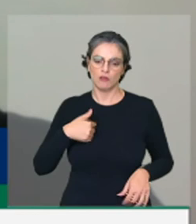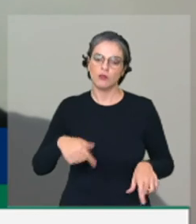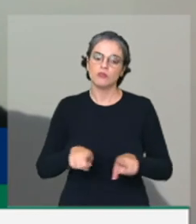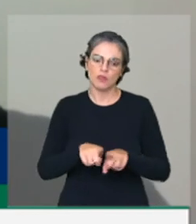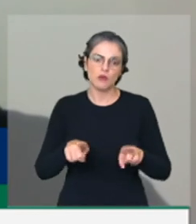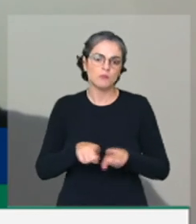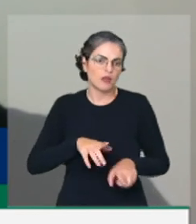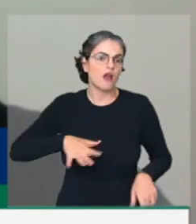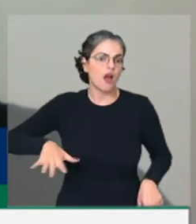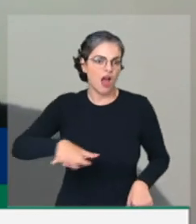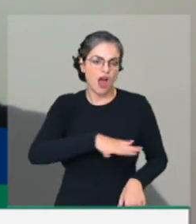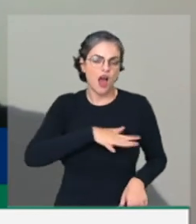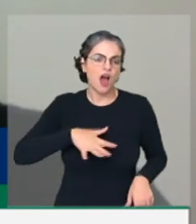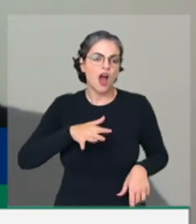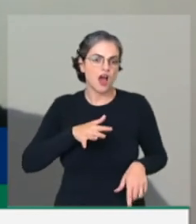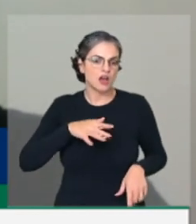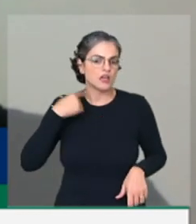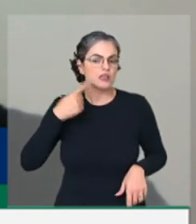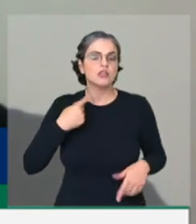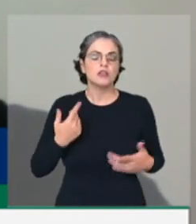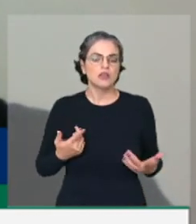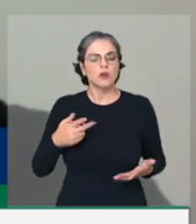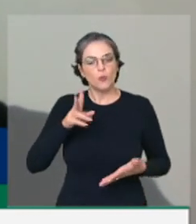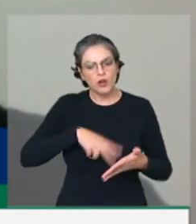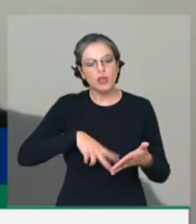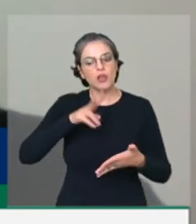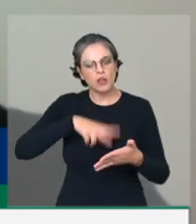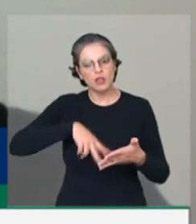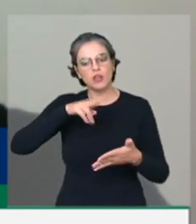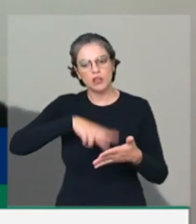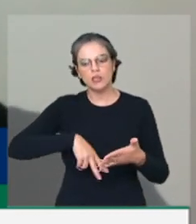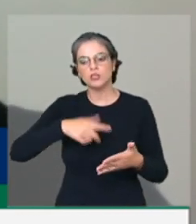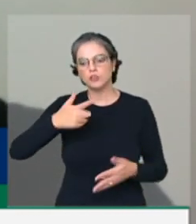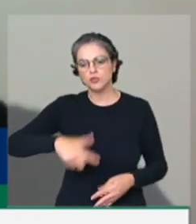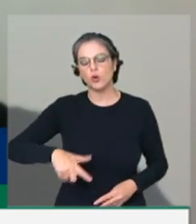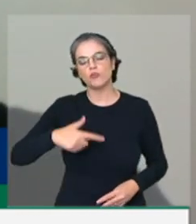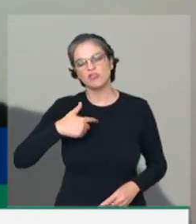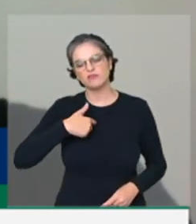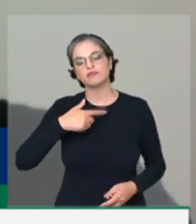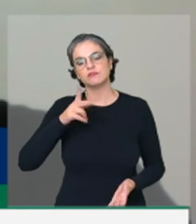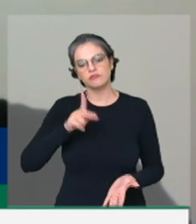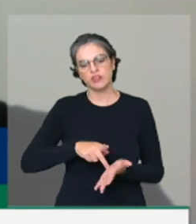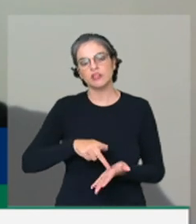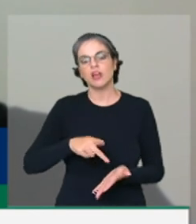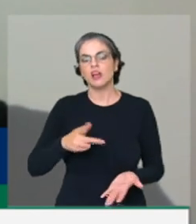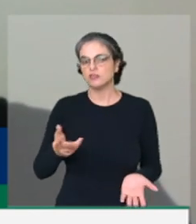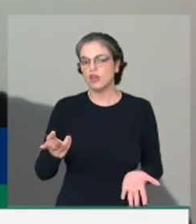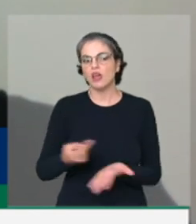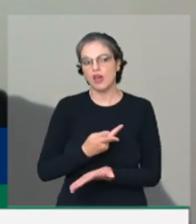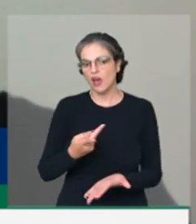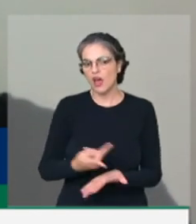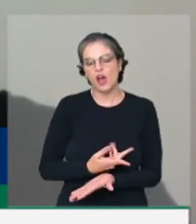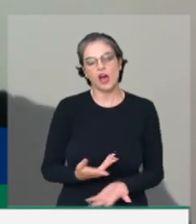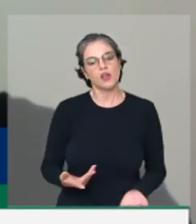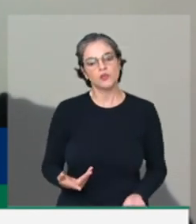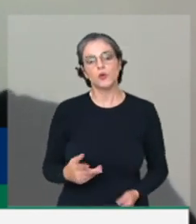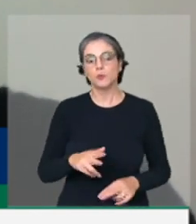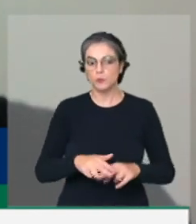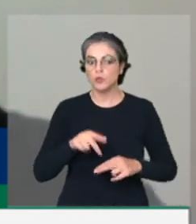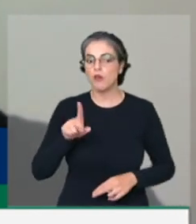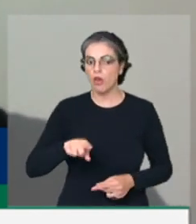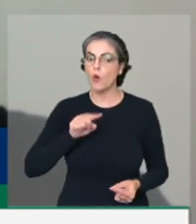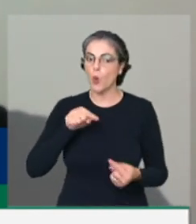E li, reli, reli outra vez e vi que realmente está totalmente equivocada. Portanto, seria esse o mérito